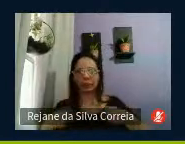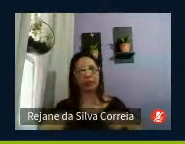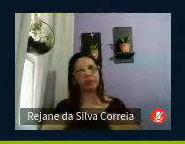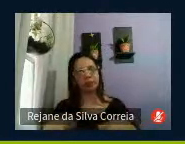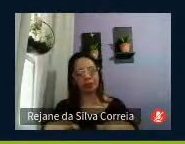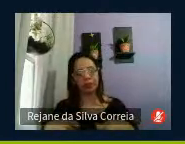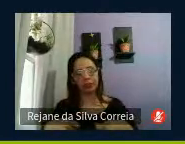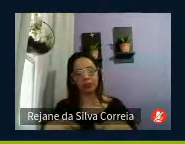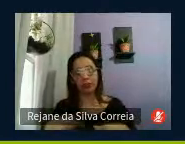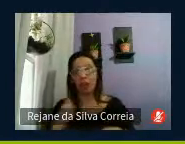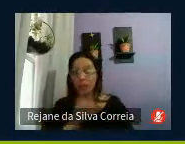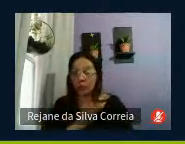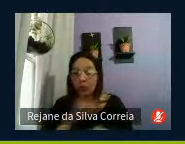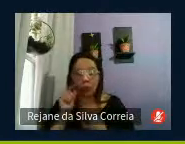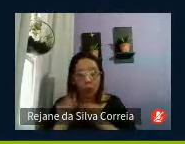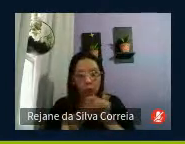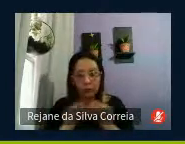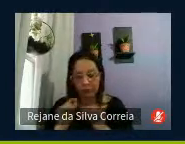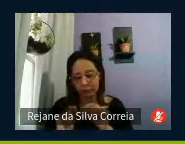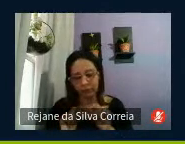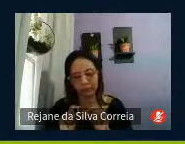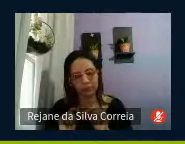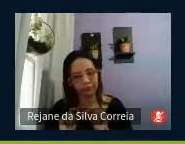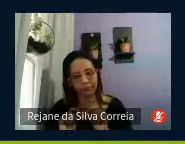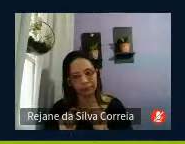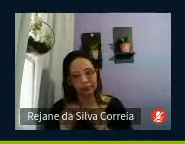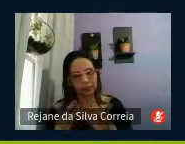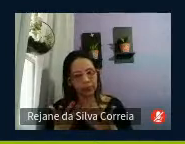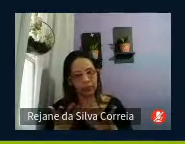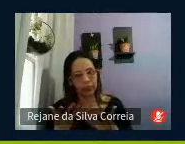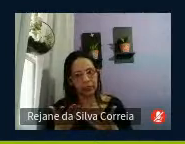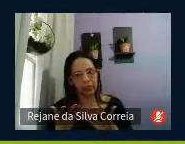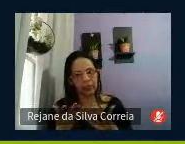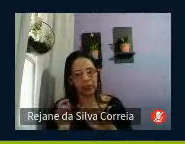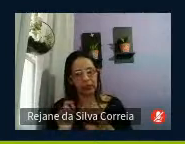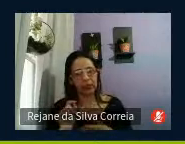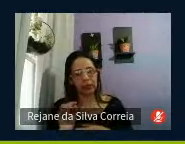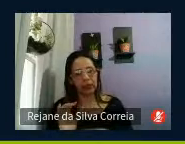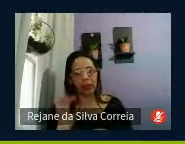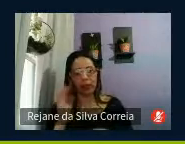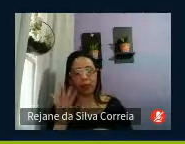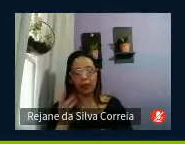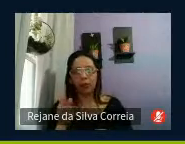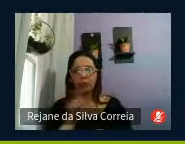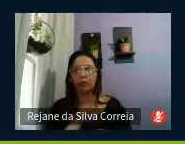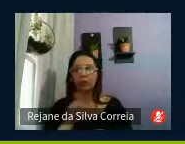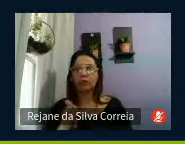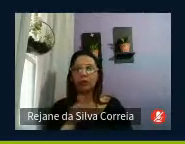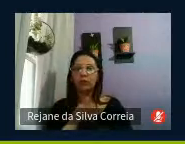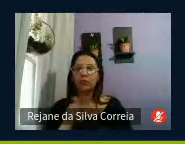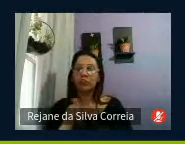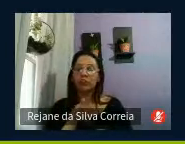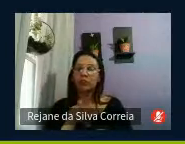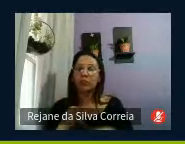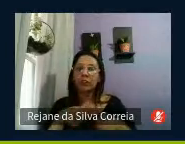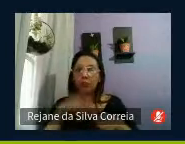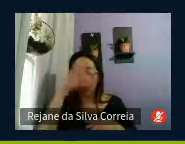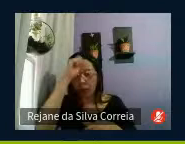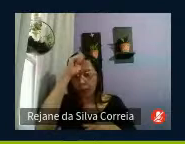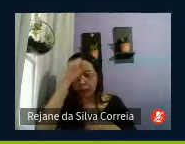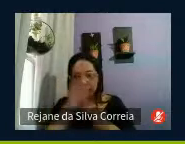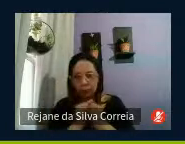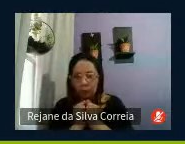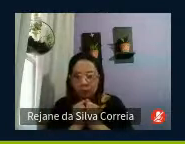E no caso, no, na maioria do, dos casos, os professores estão aprendendo junto com